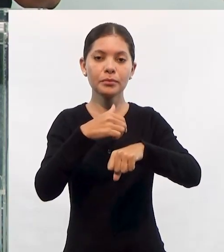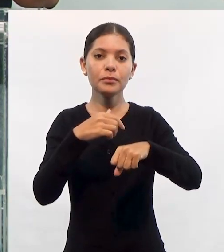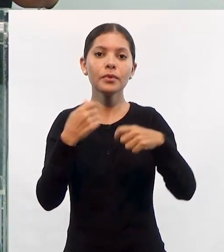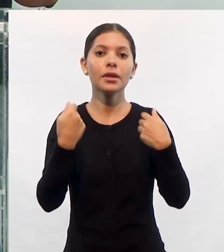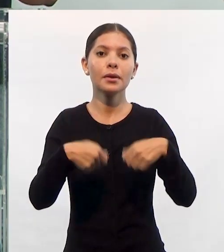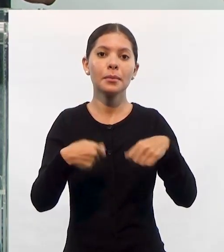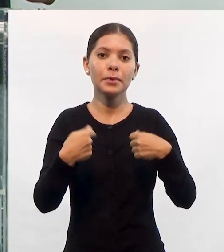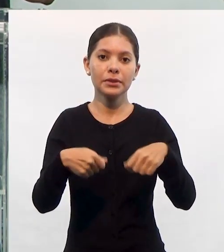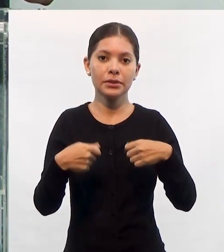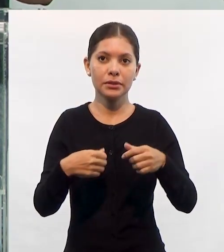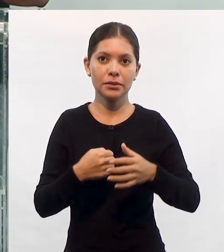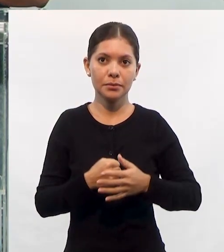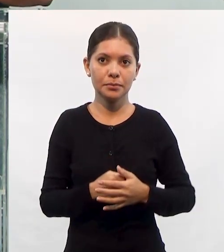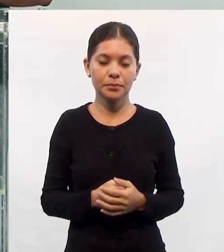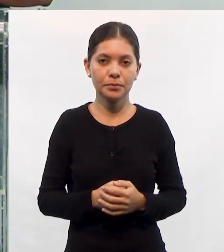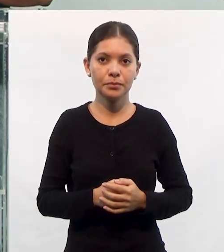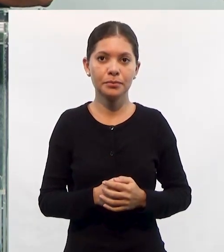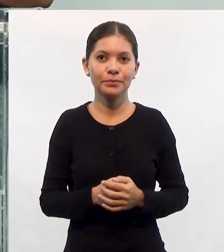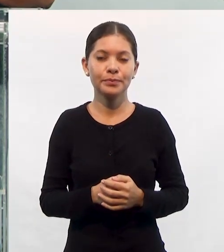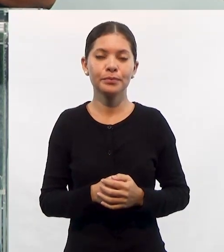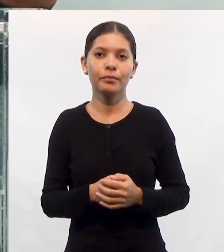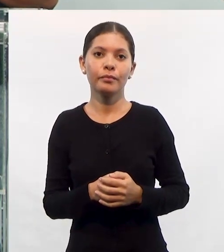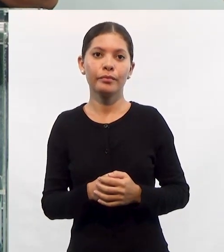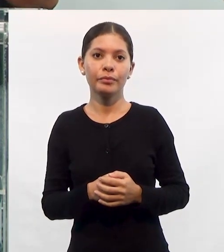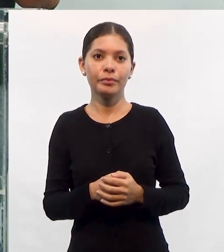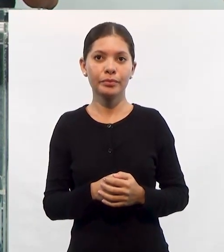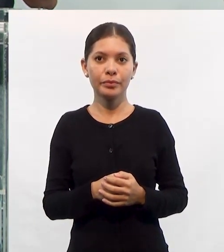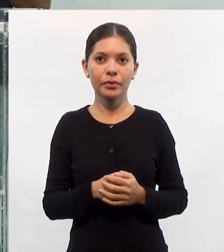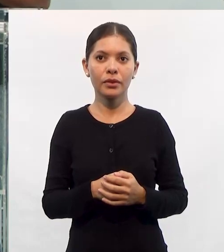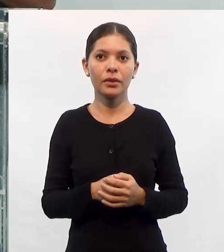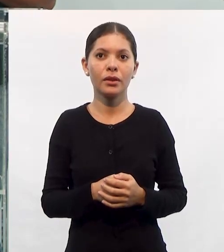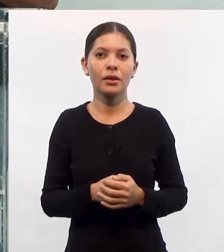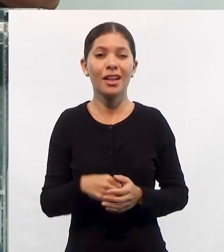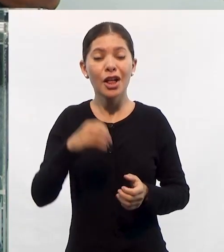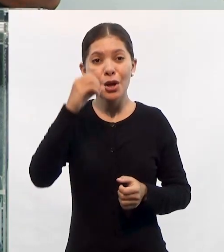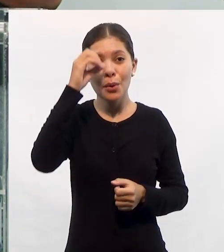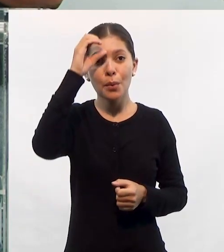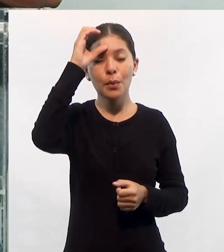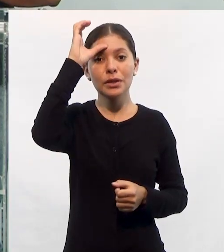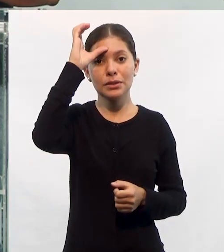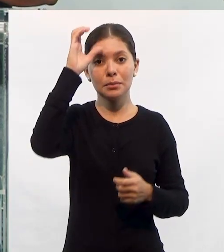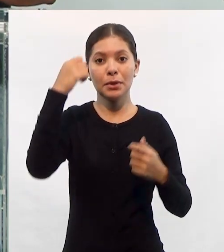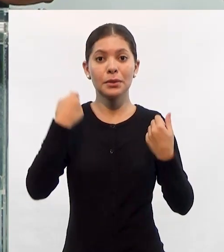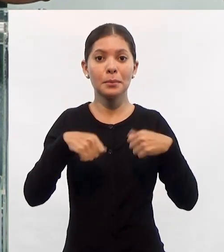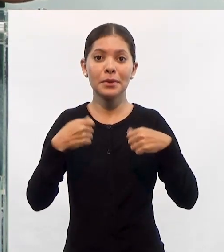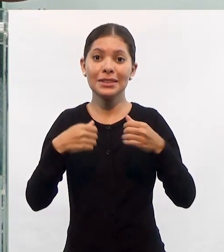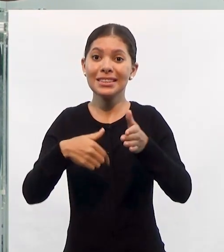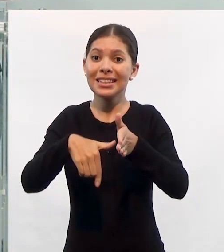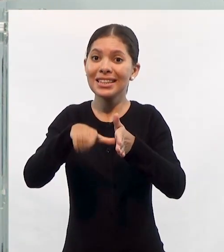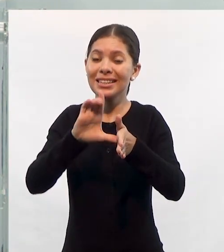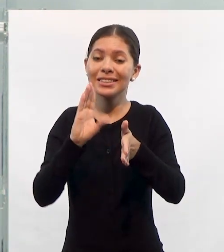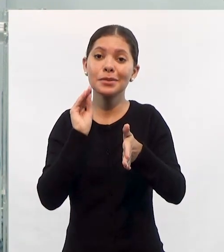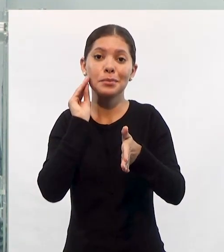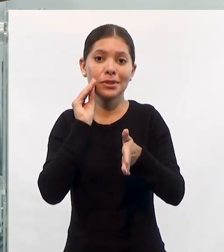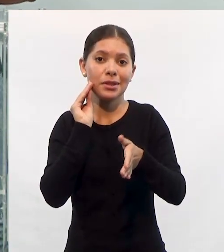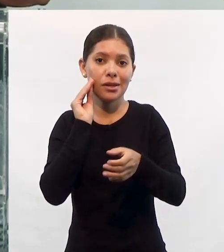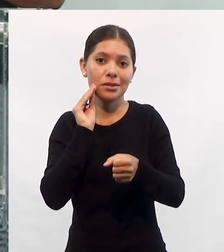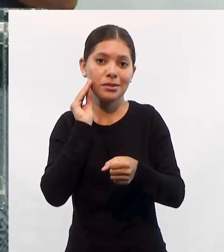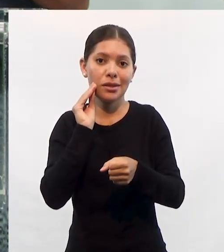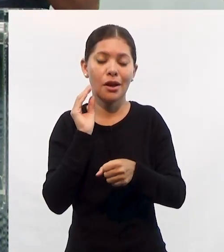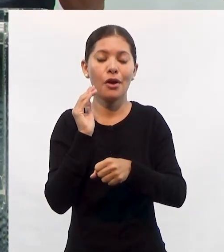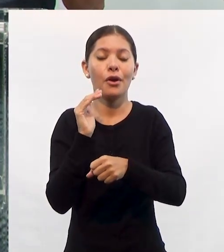ter destreza no que ele está fazendo, ele tem que ter aquele conhecimento, mas ele também tem que ter passado por uma experiência